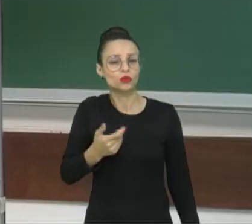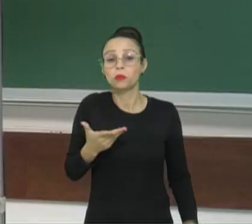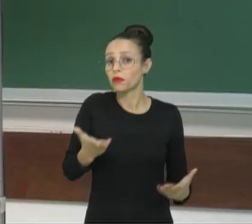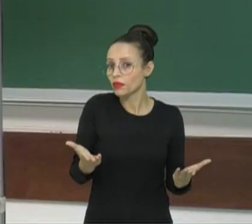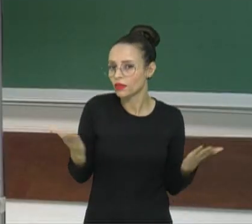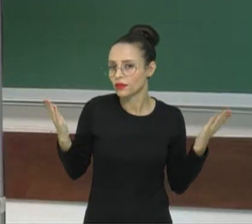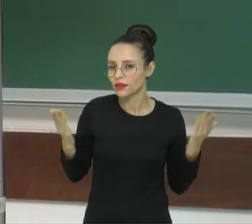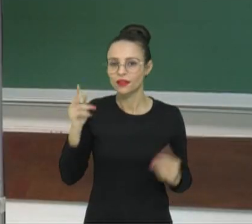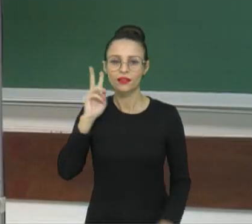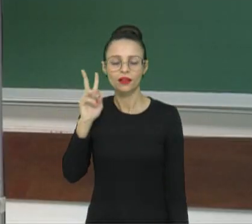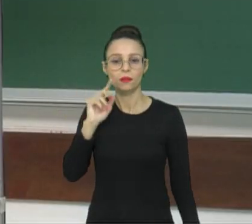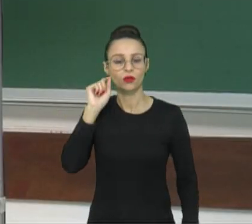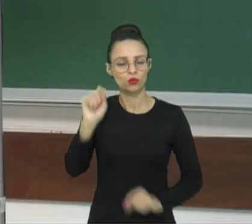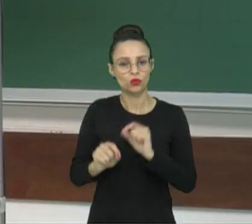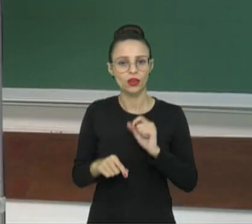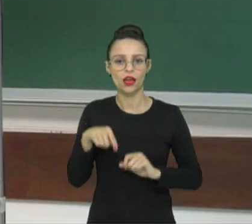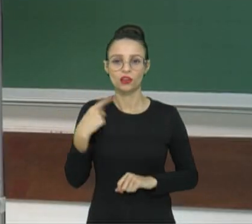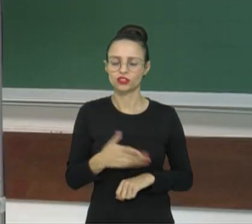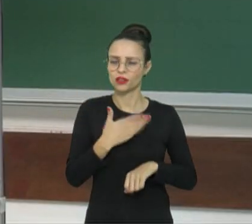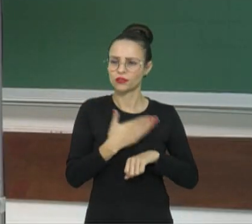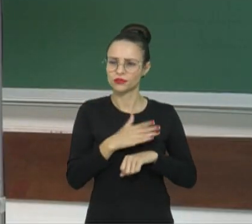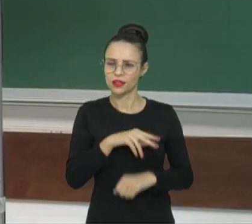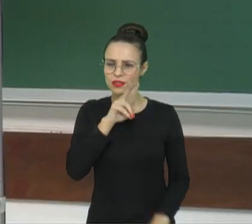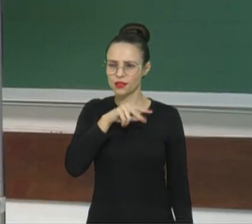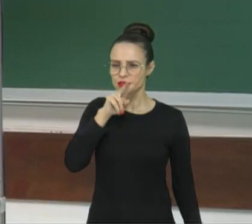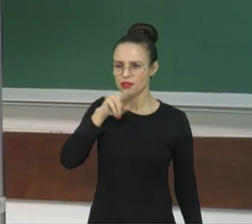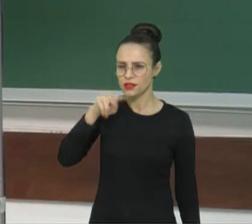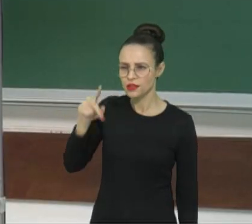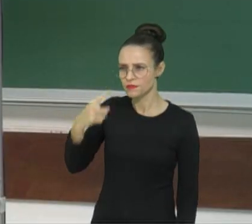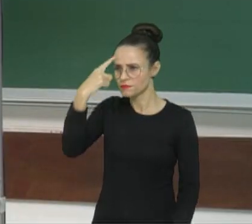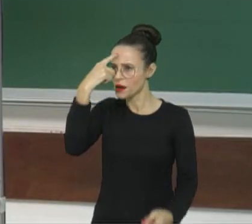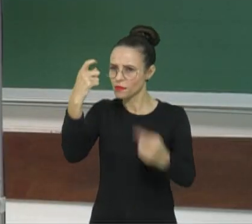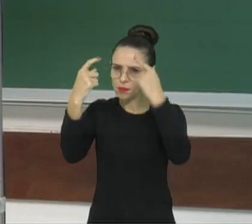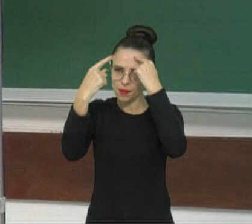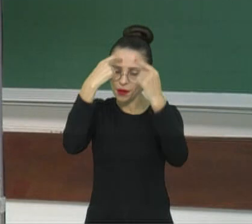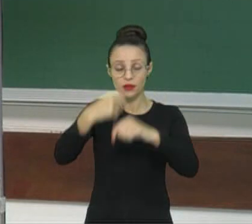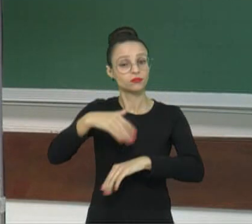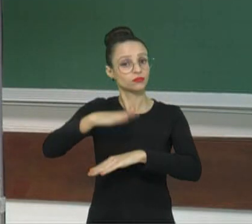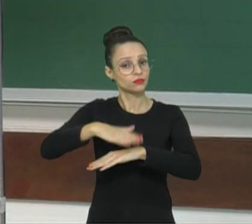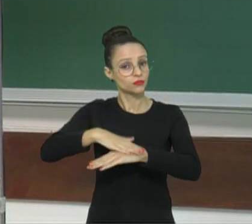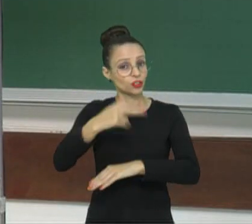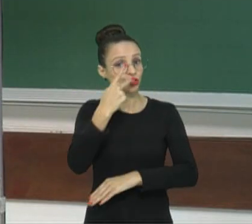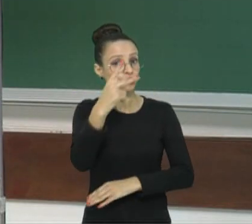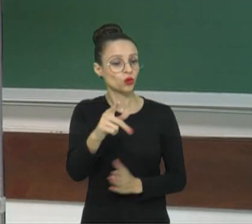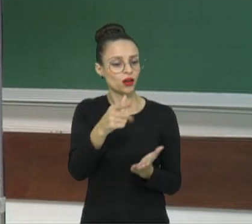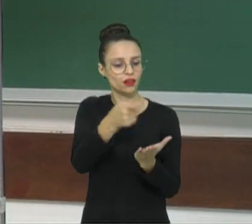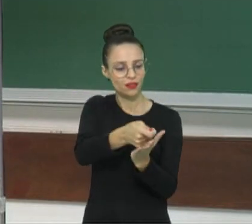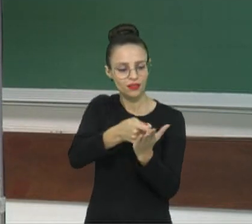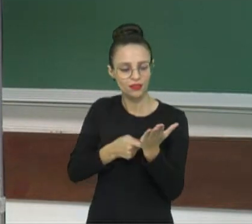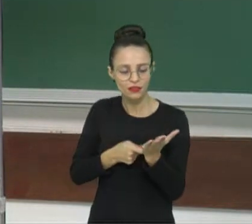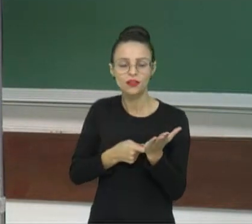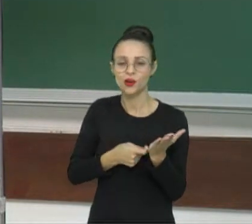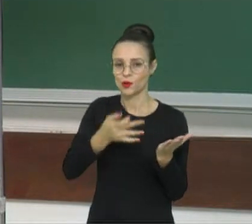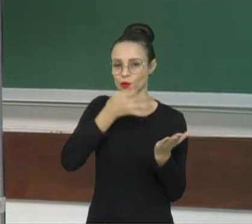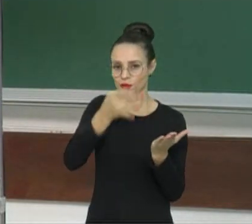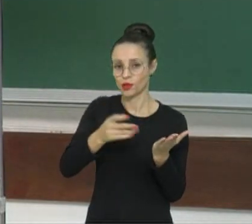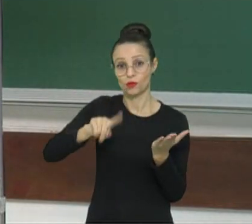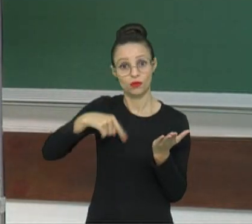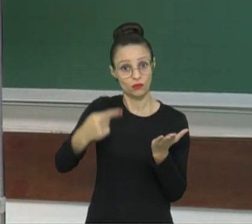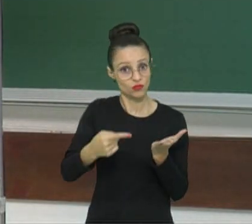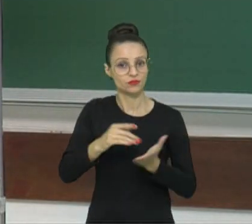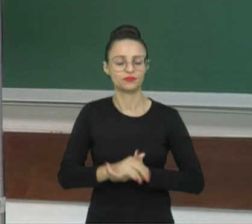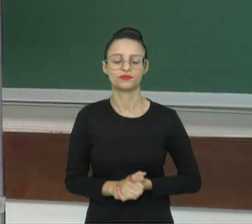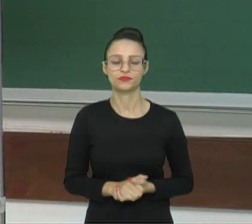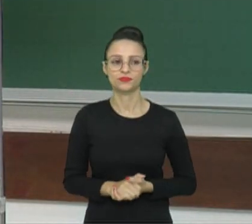Lembrando que nós estamos fazendo o quê? Alimentando ideias para que nós possamos fazer a produção de um artigo de opinião.